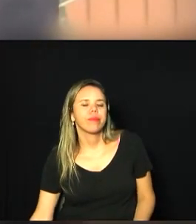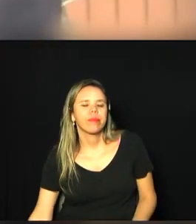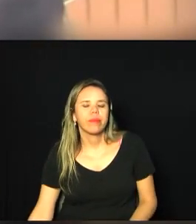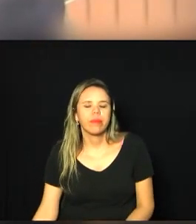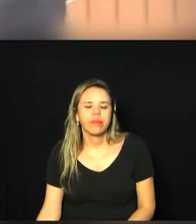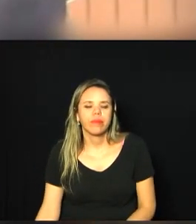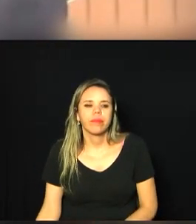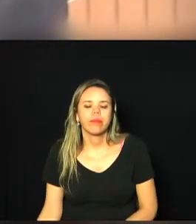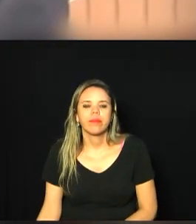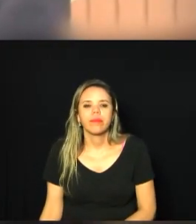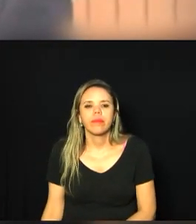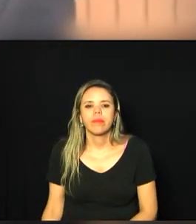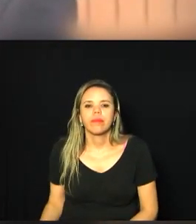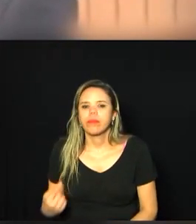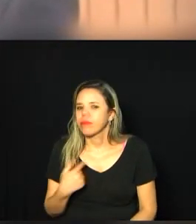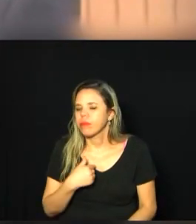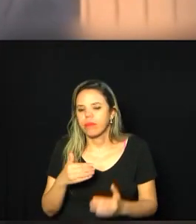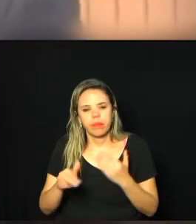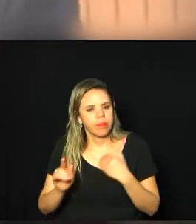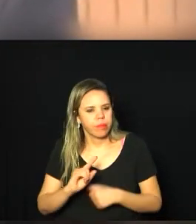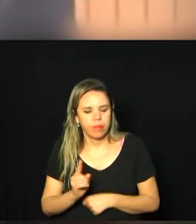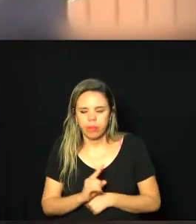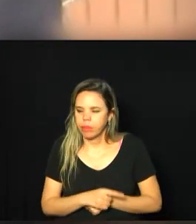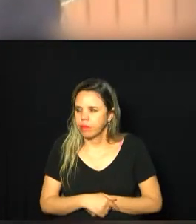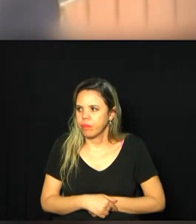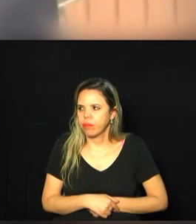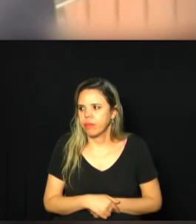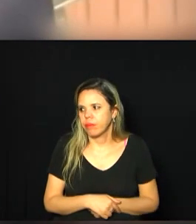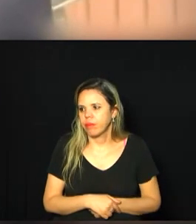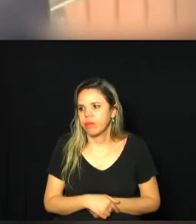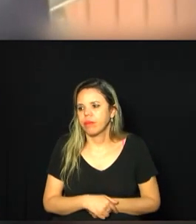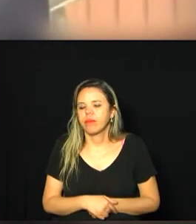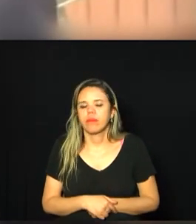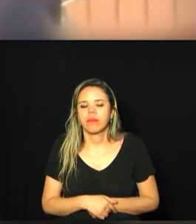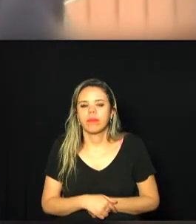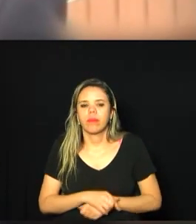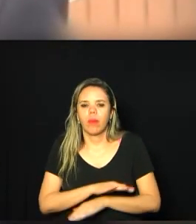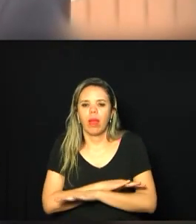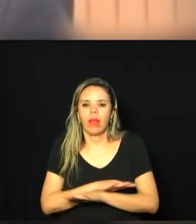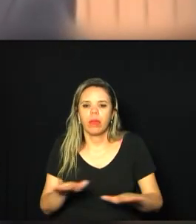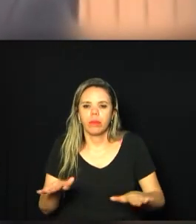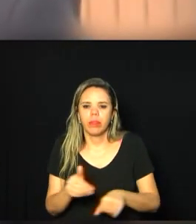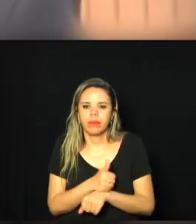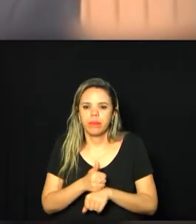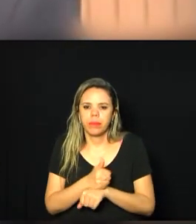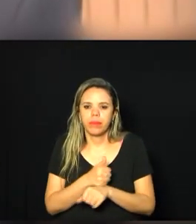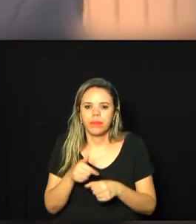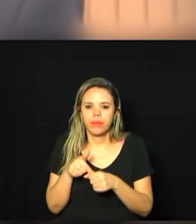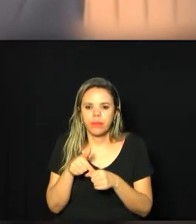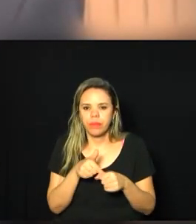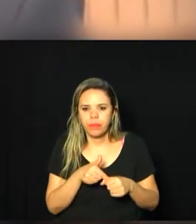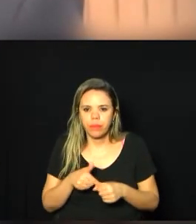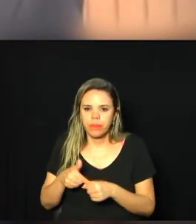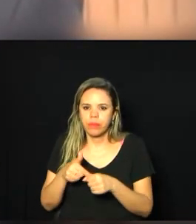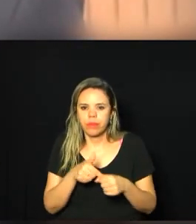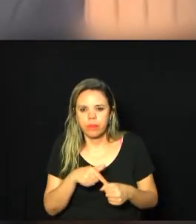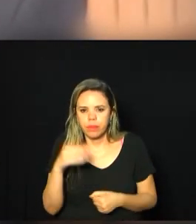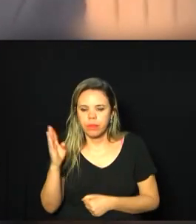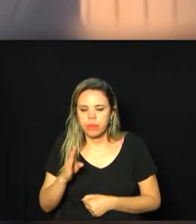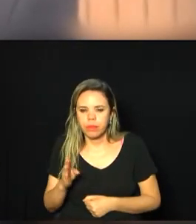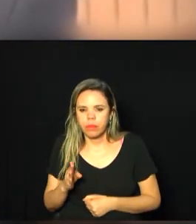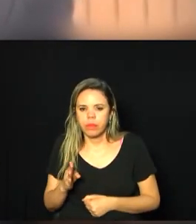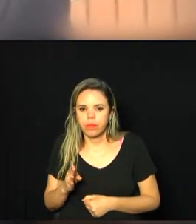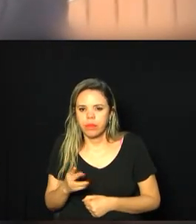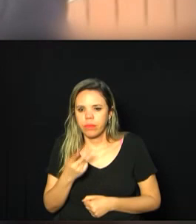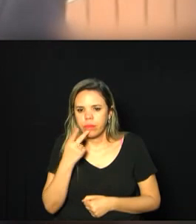E nós não concordamos com a extinção da profissão de frentista no Brasil. Então,